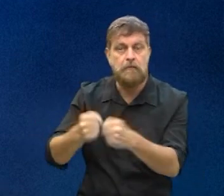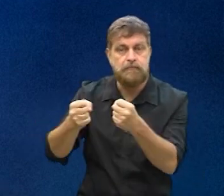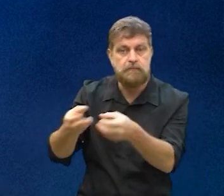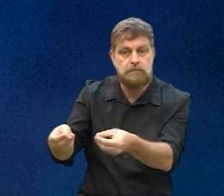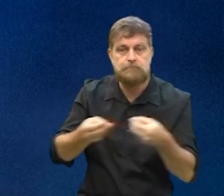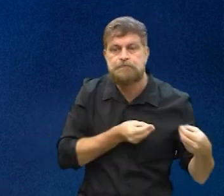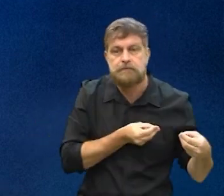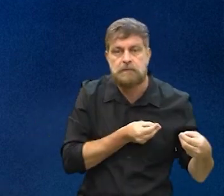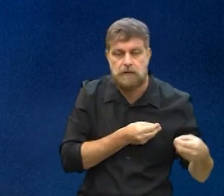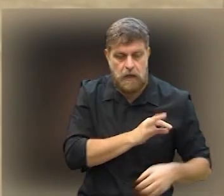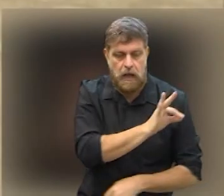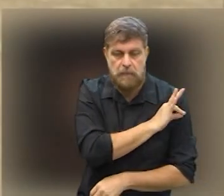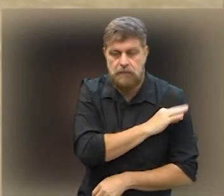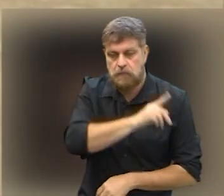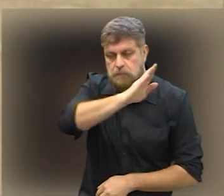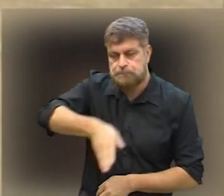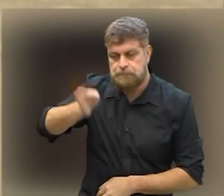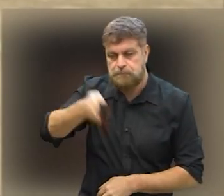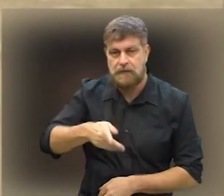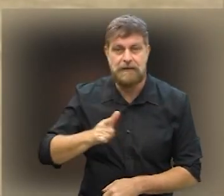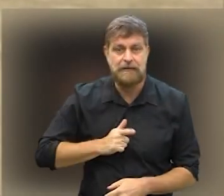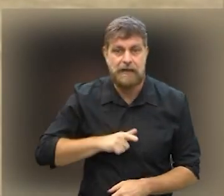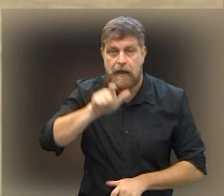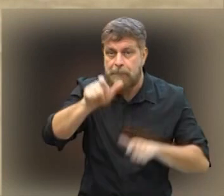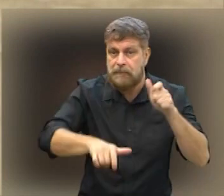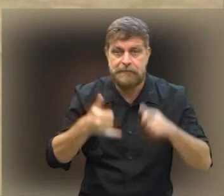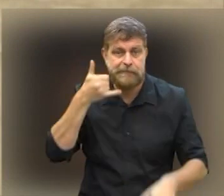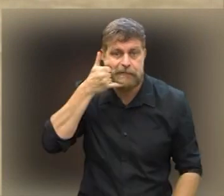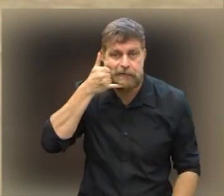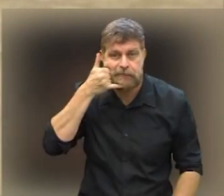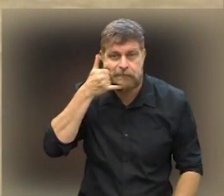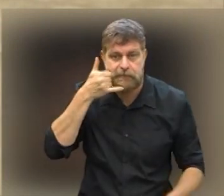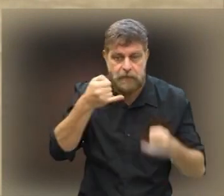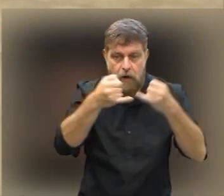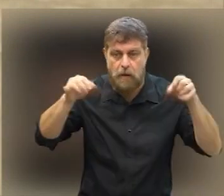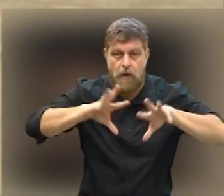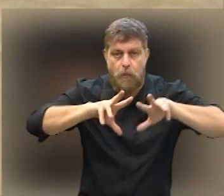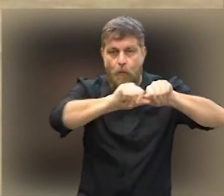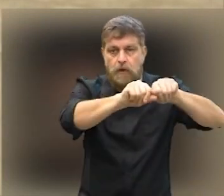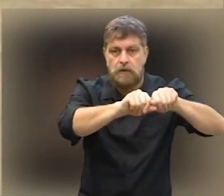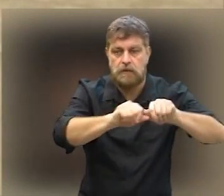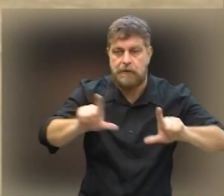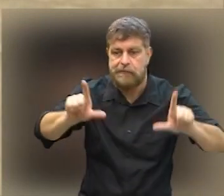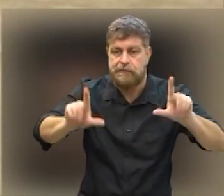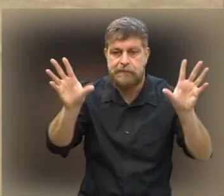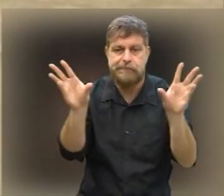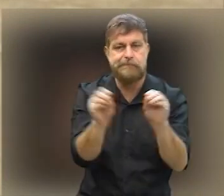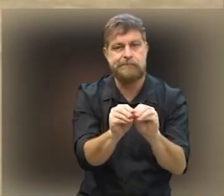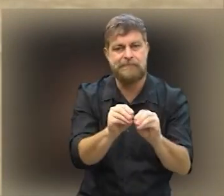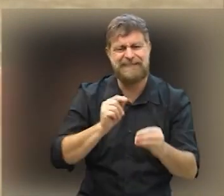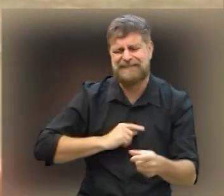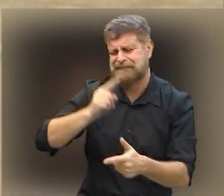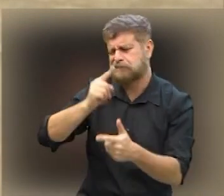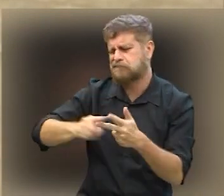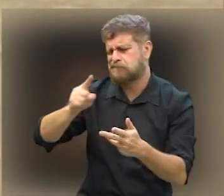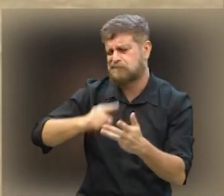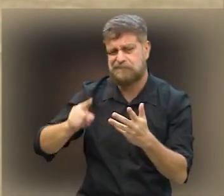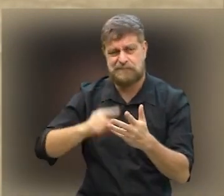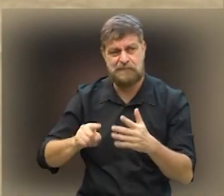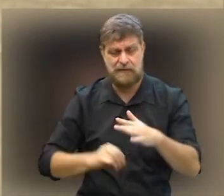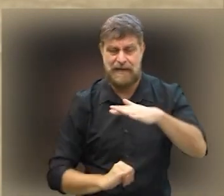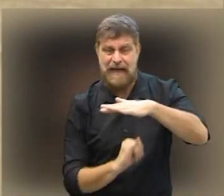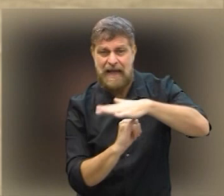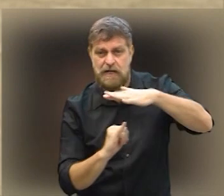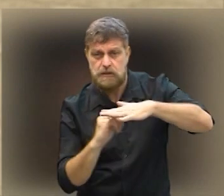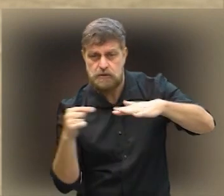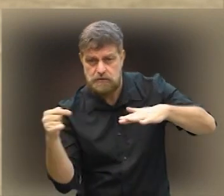perder o alvará de licença. Tem muita gente que fica sem telefone, fica sem poder assistir televisão, entre tantas outras